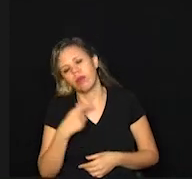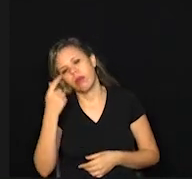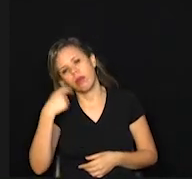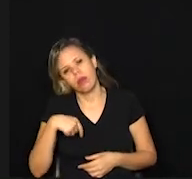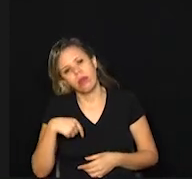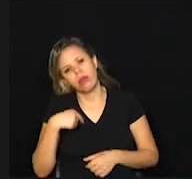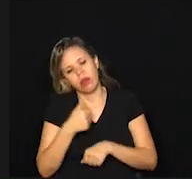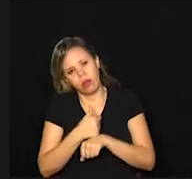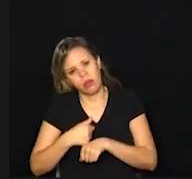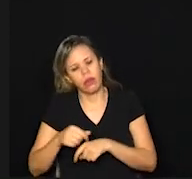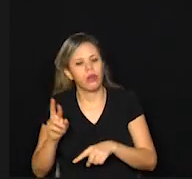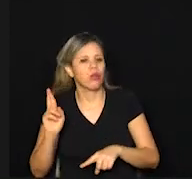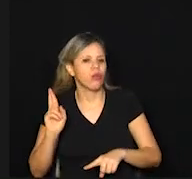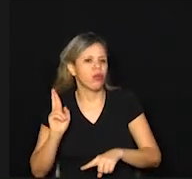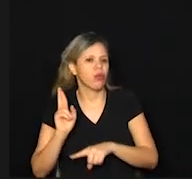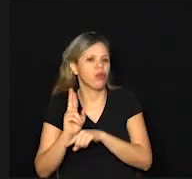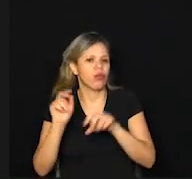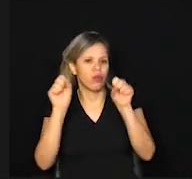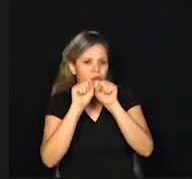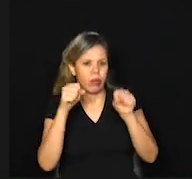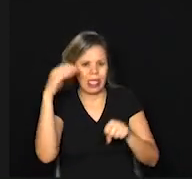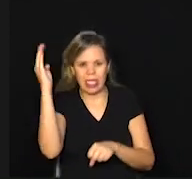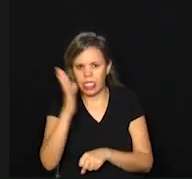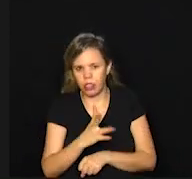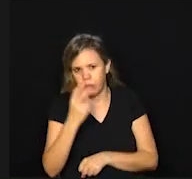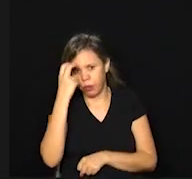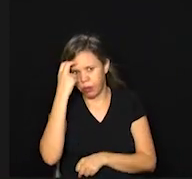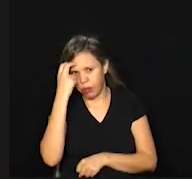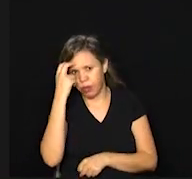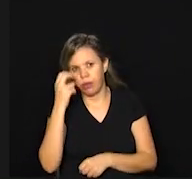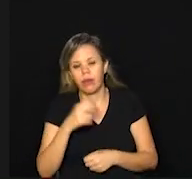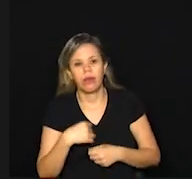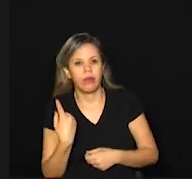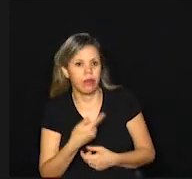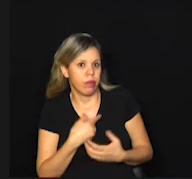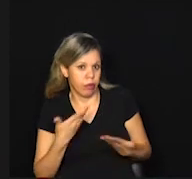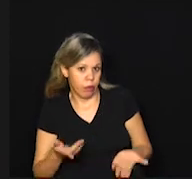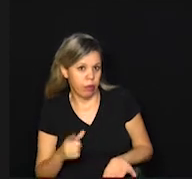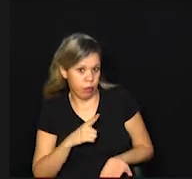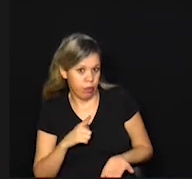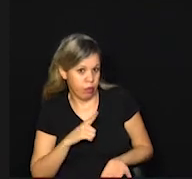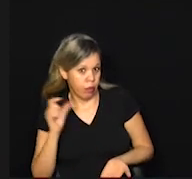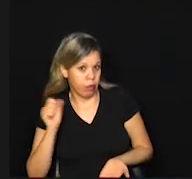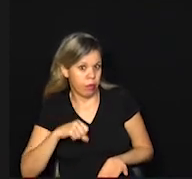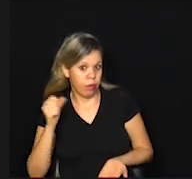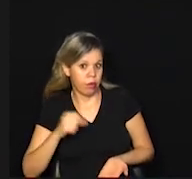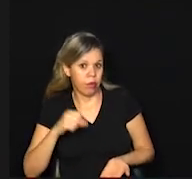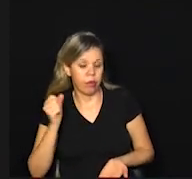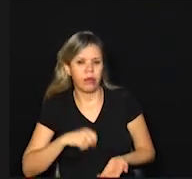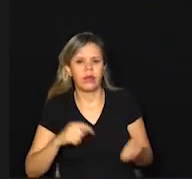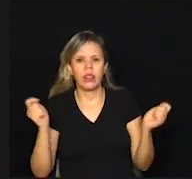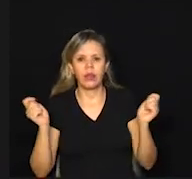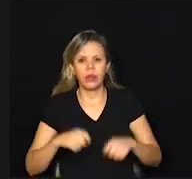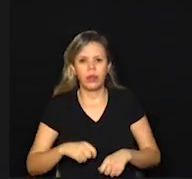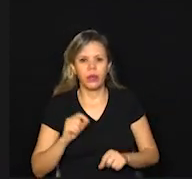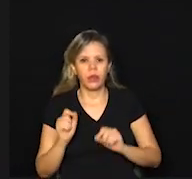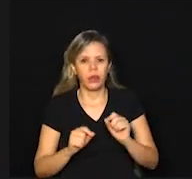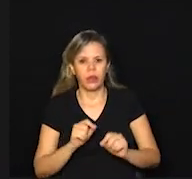somos representação no Sistema Nacional de Cultura então nós temos sim condições